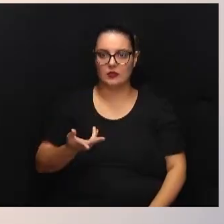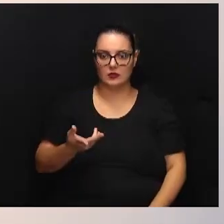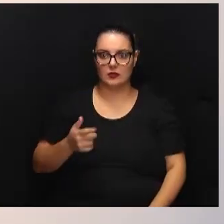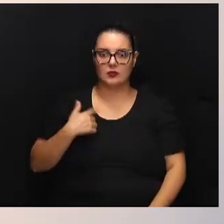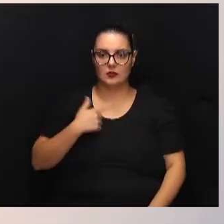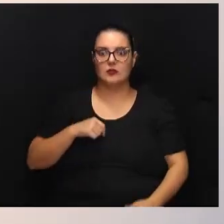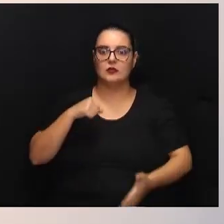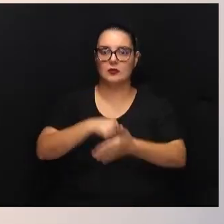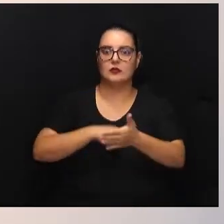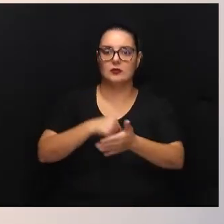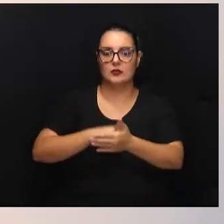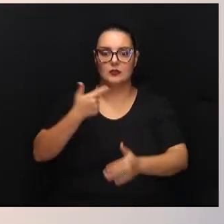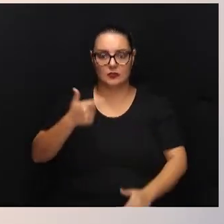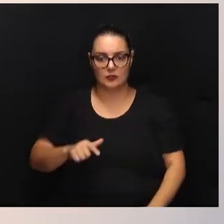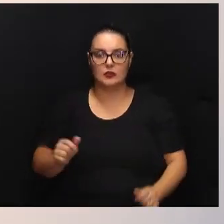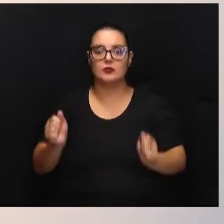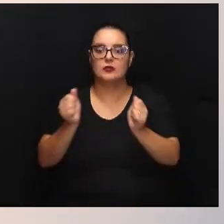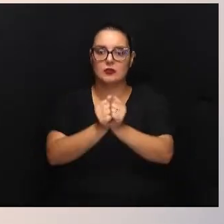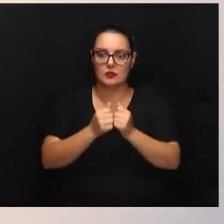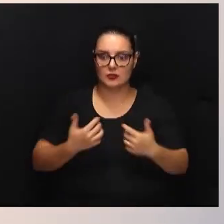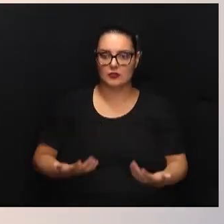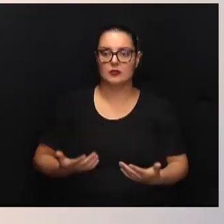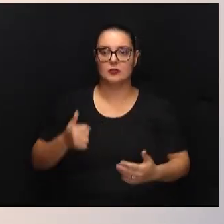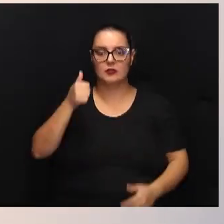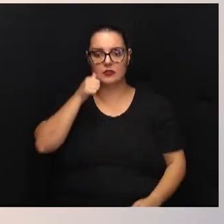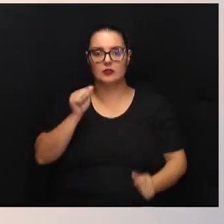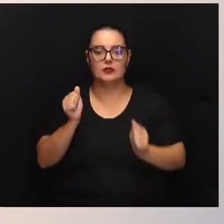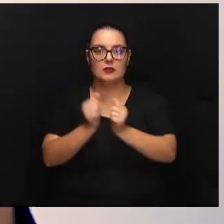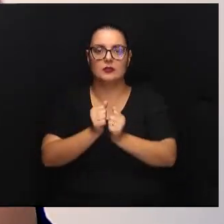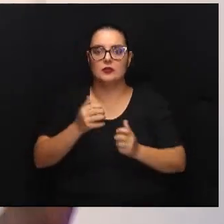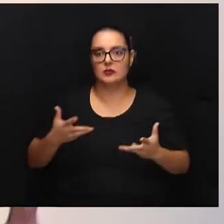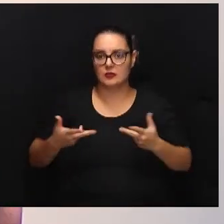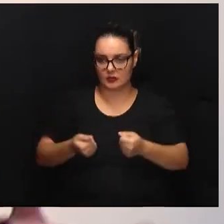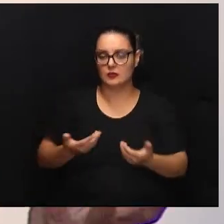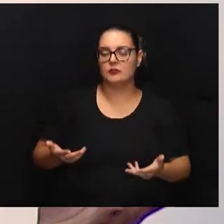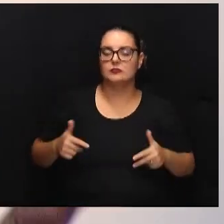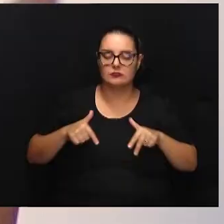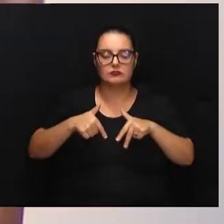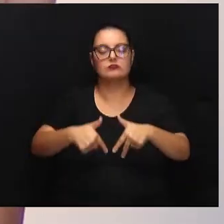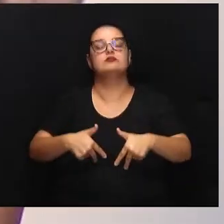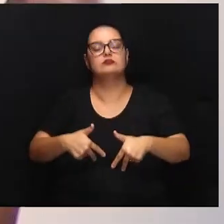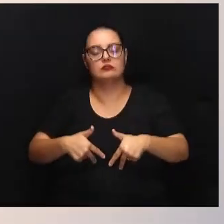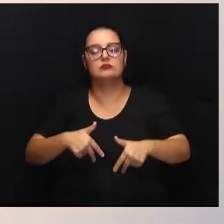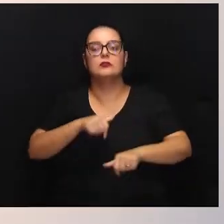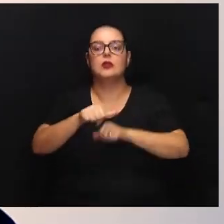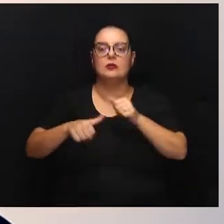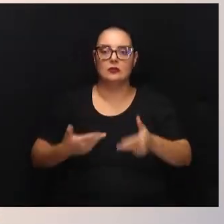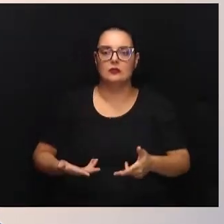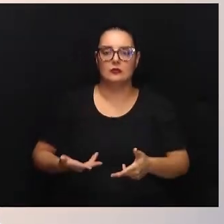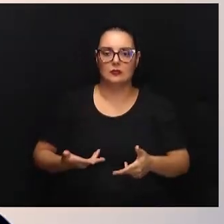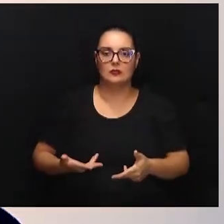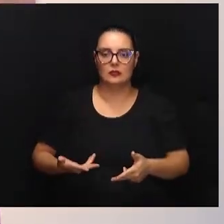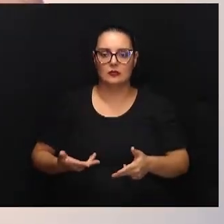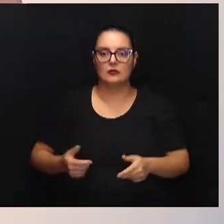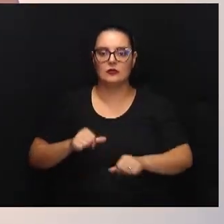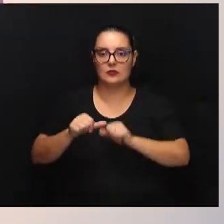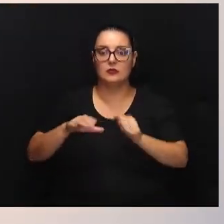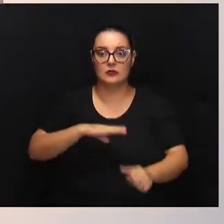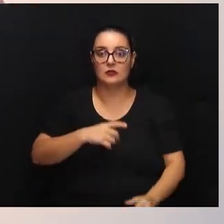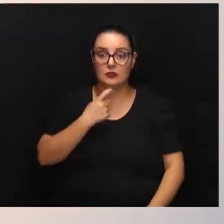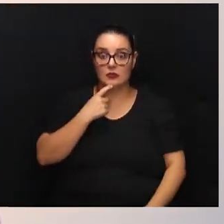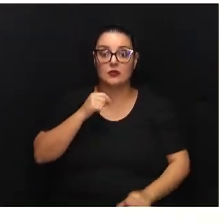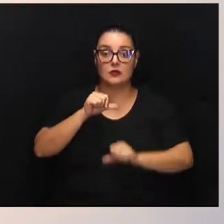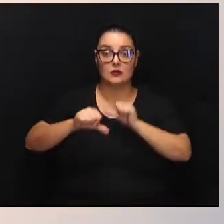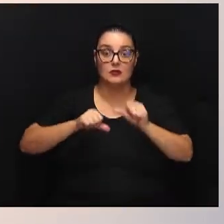e juntas e juntos para transformar, transformar Campinas, transformar esse momento político